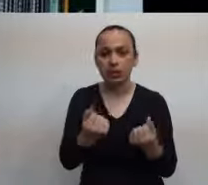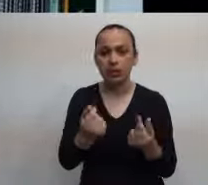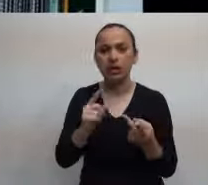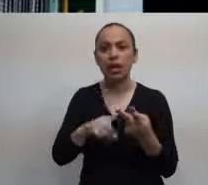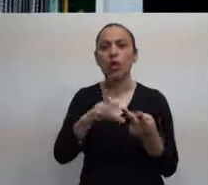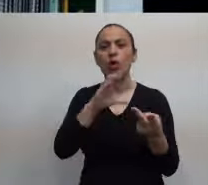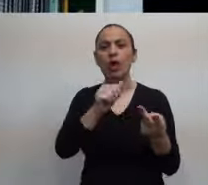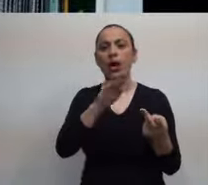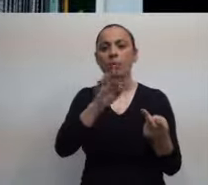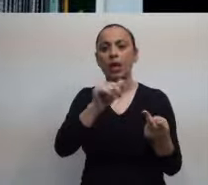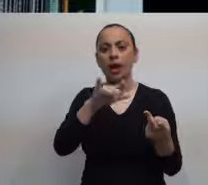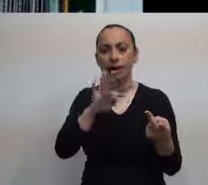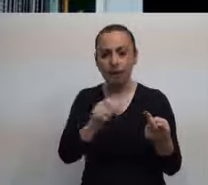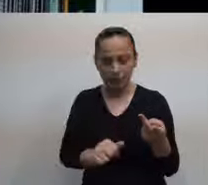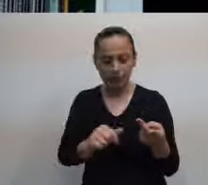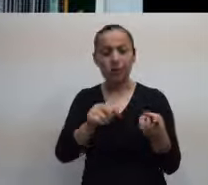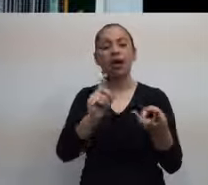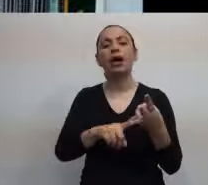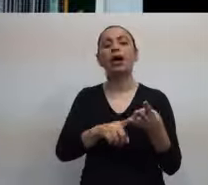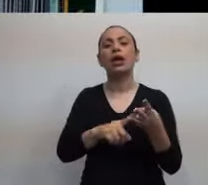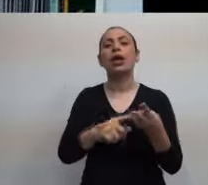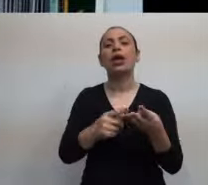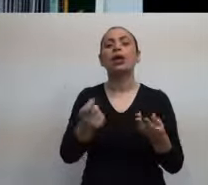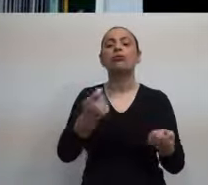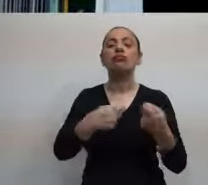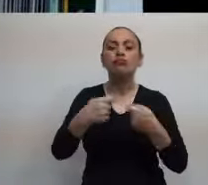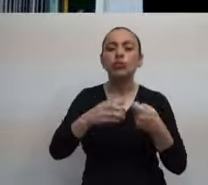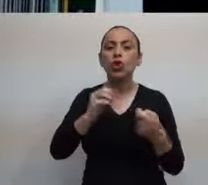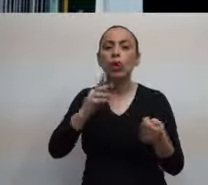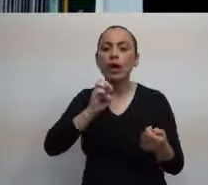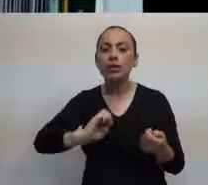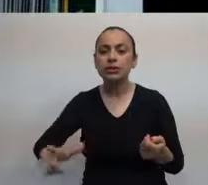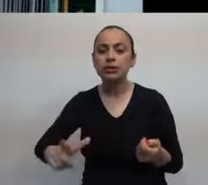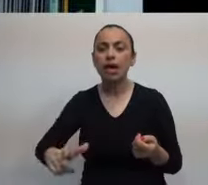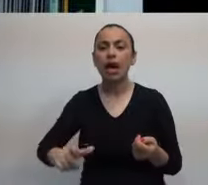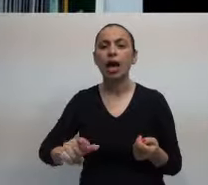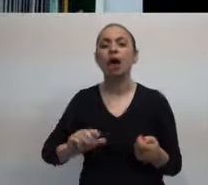financeiros, capitalistas e comercial